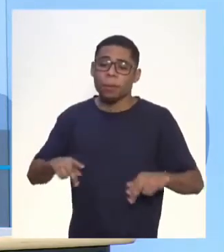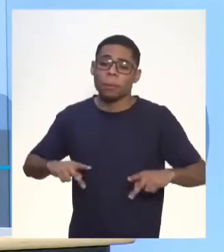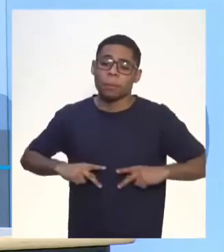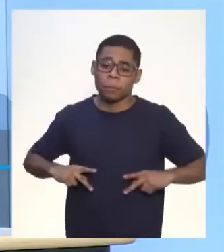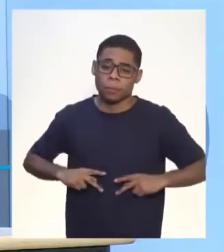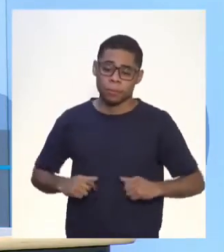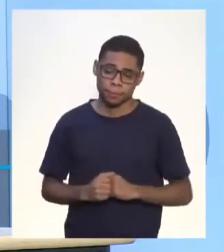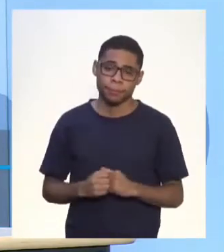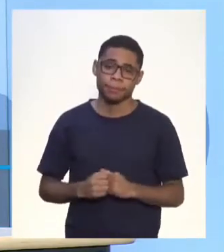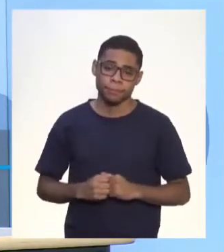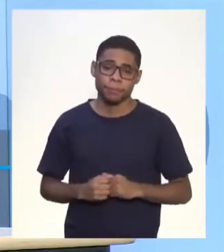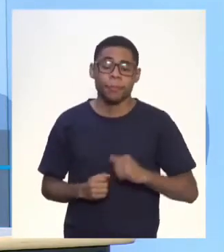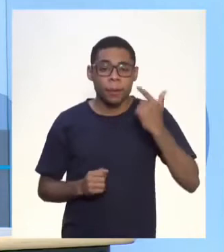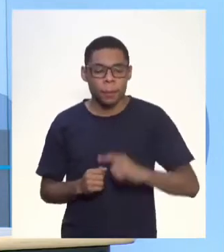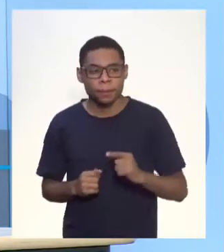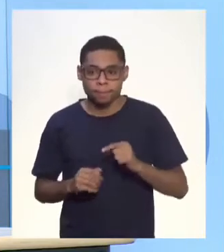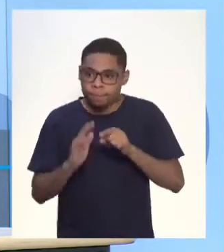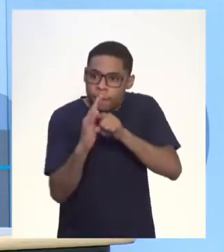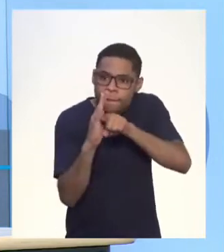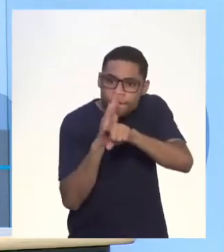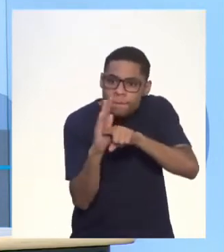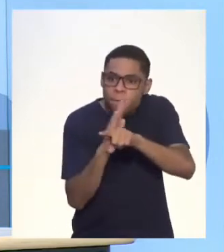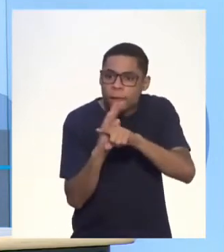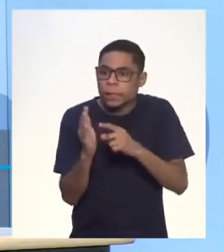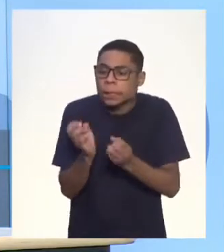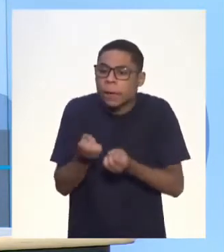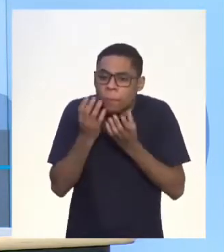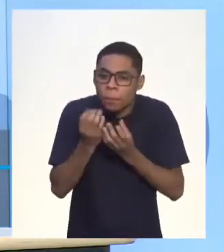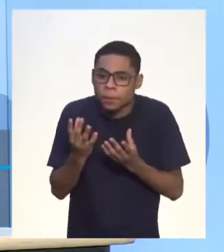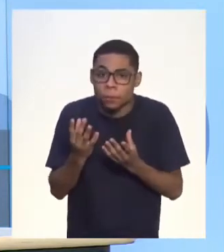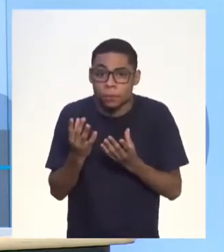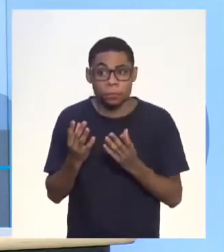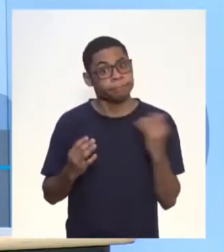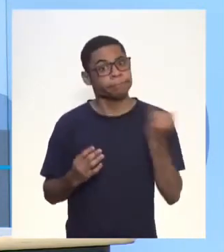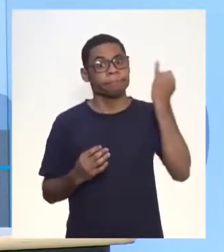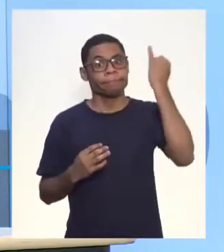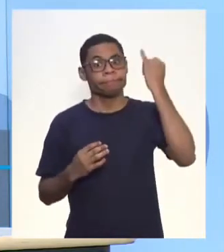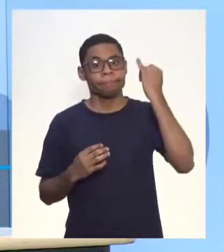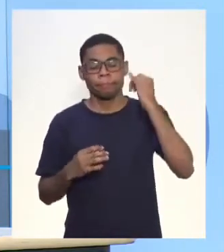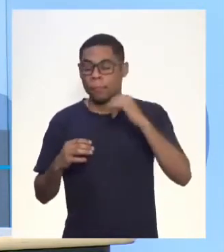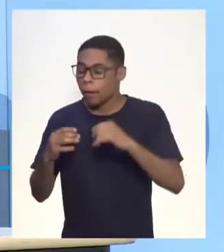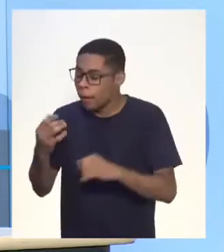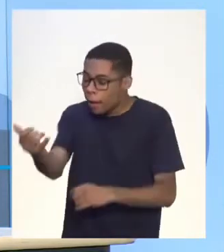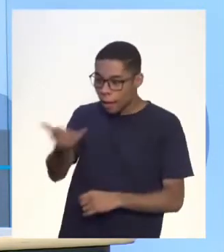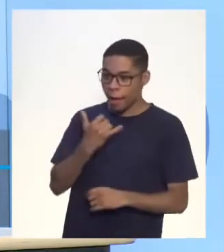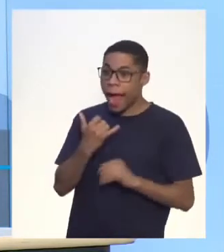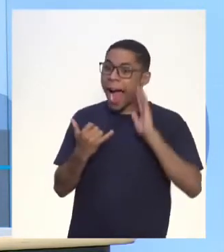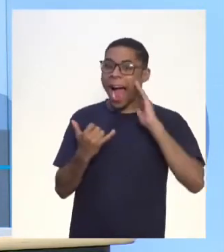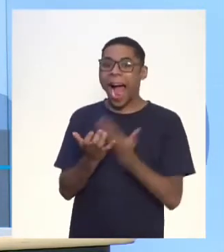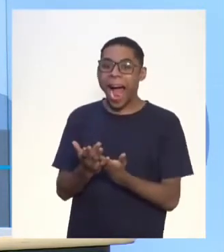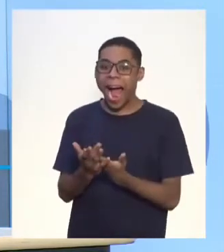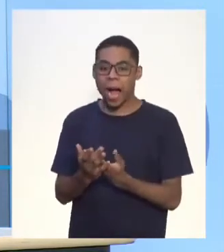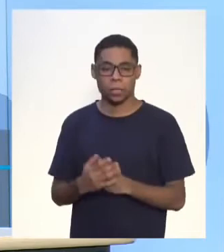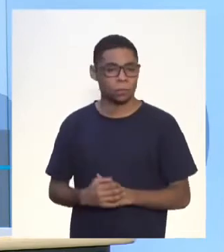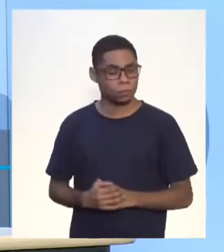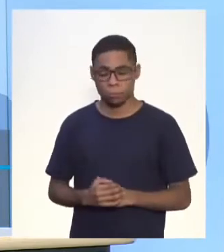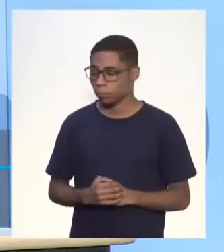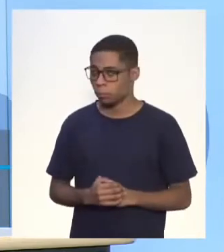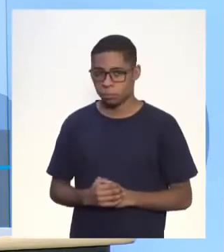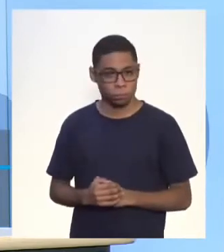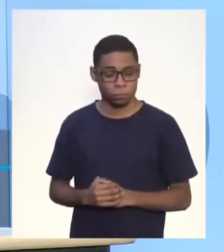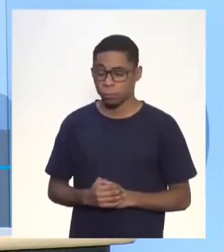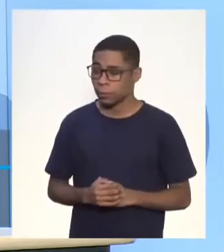a busca pela informação é essencial. Nós não podemos acreditar em qualquer coisa,